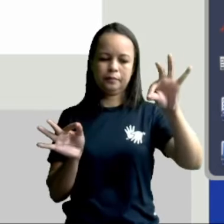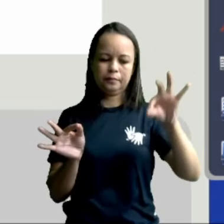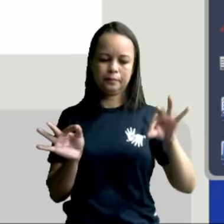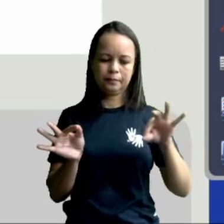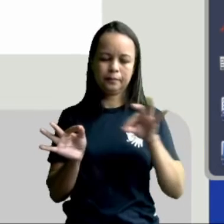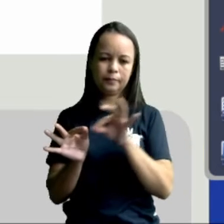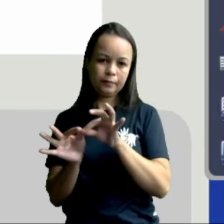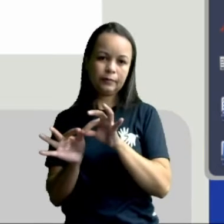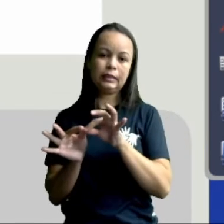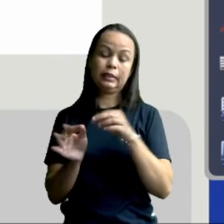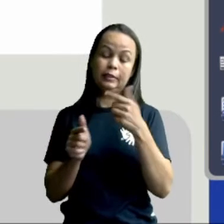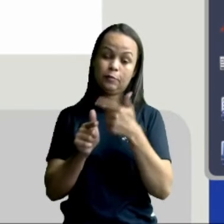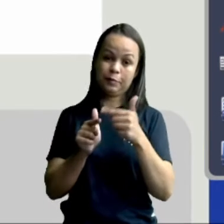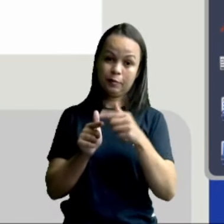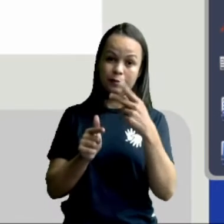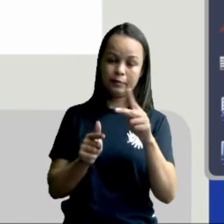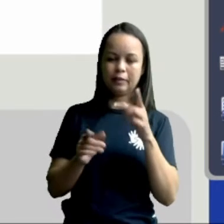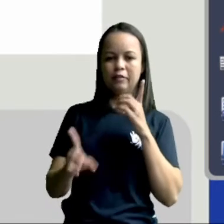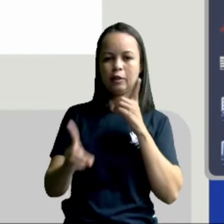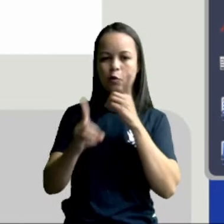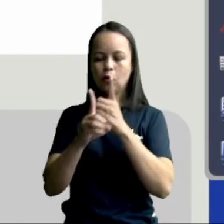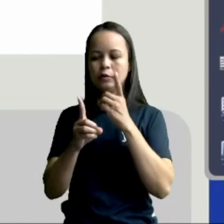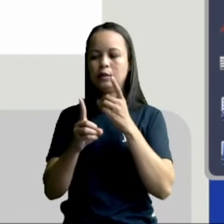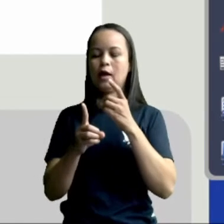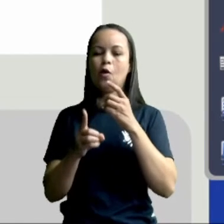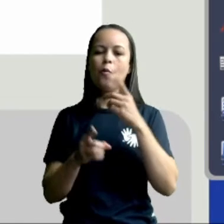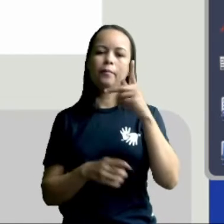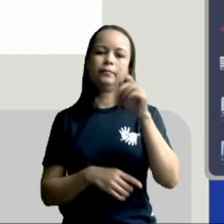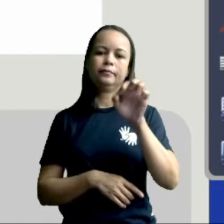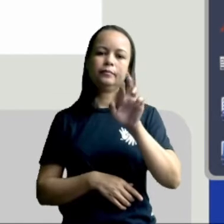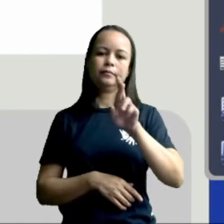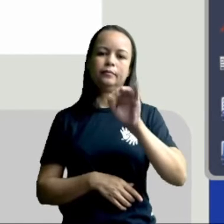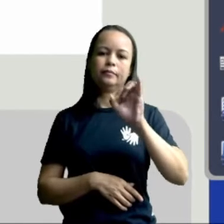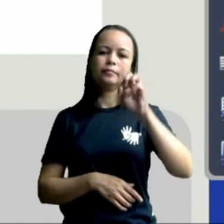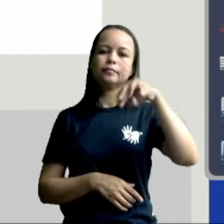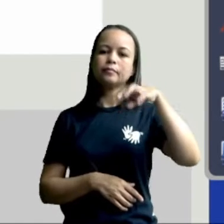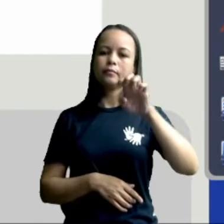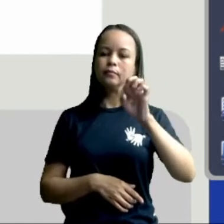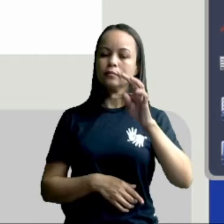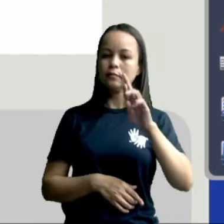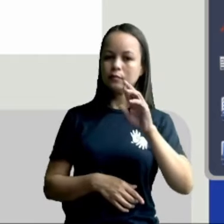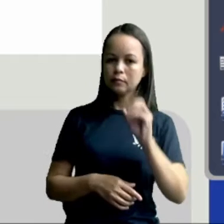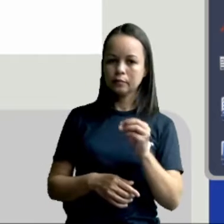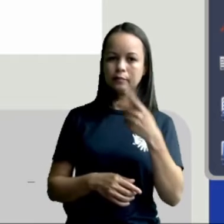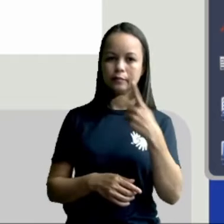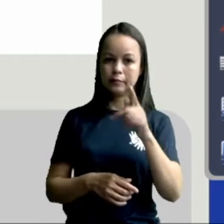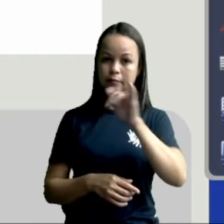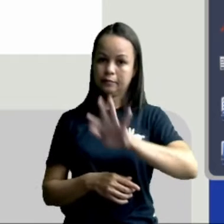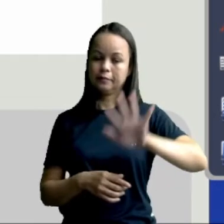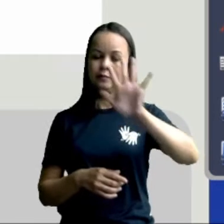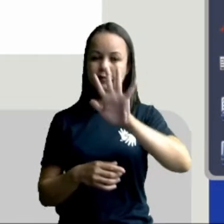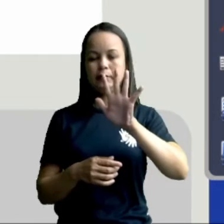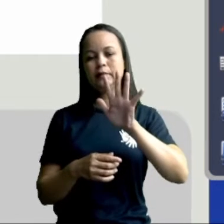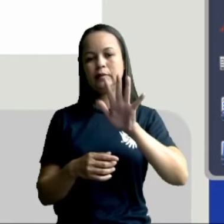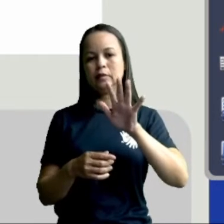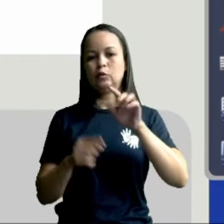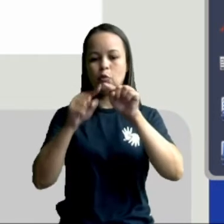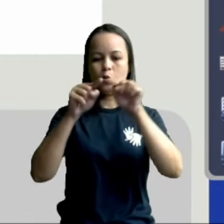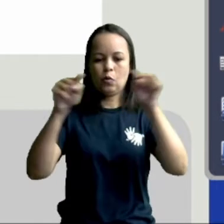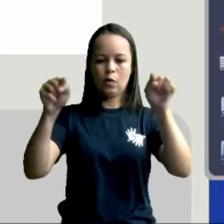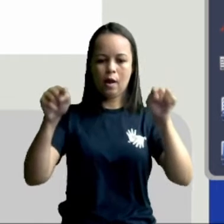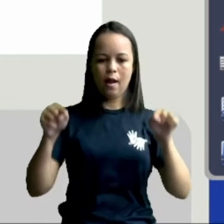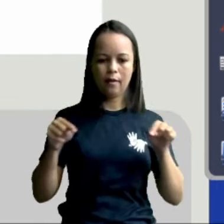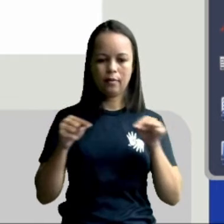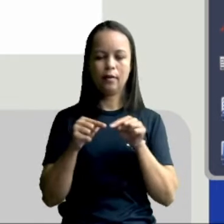um problema em que a gente vai encontrar o perímetro desta figura, o perímetro daquele retângulo.